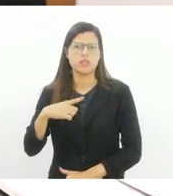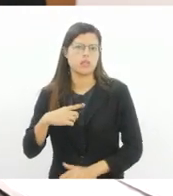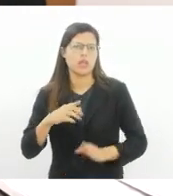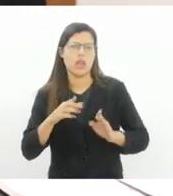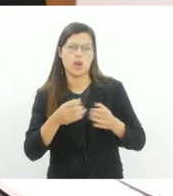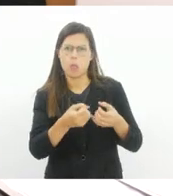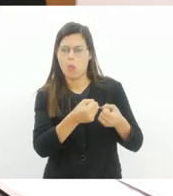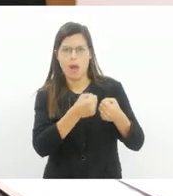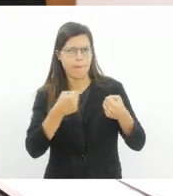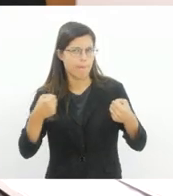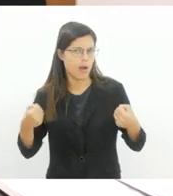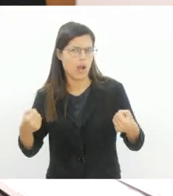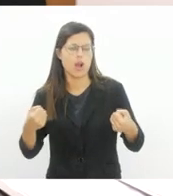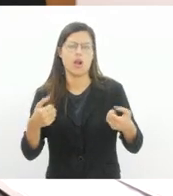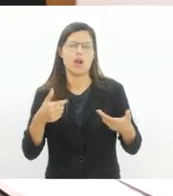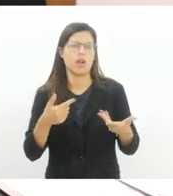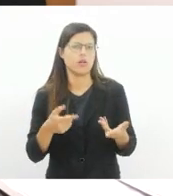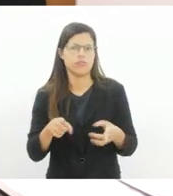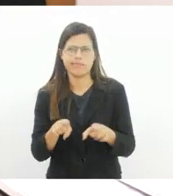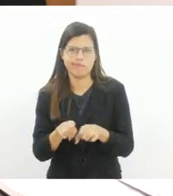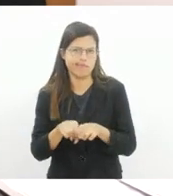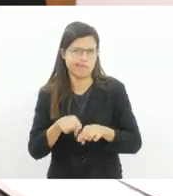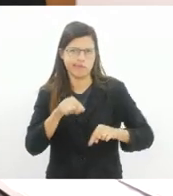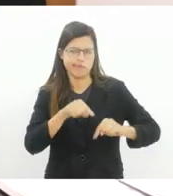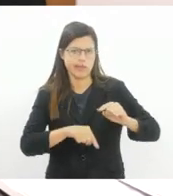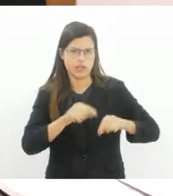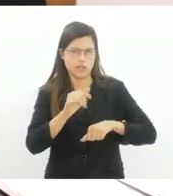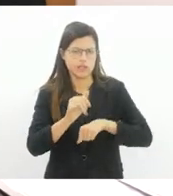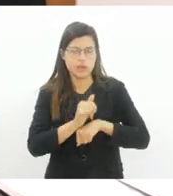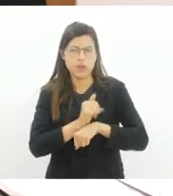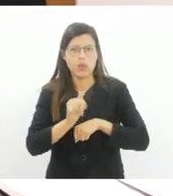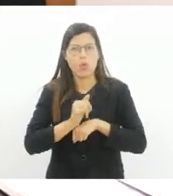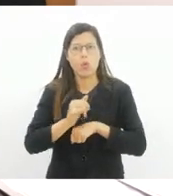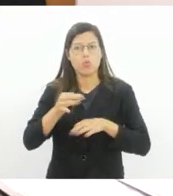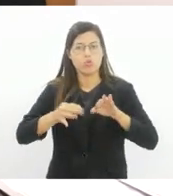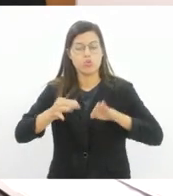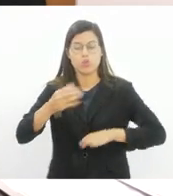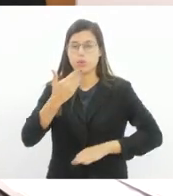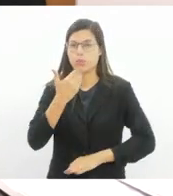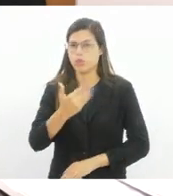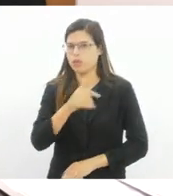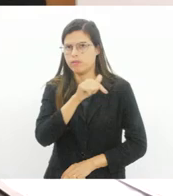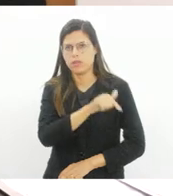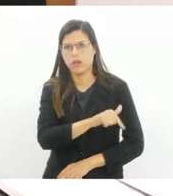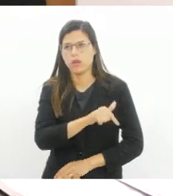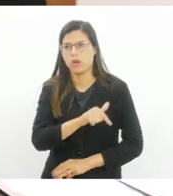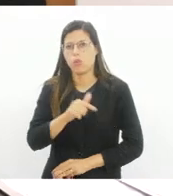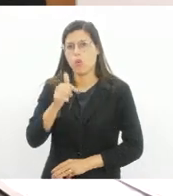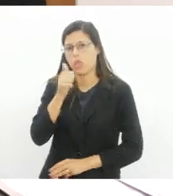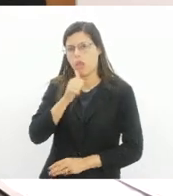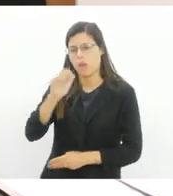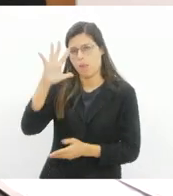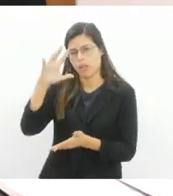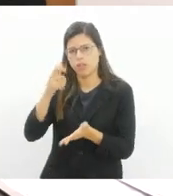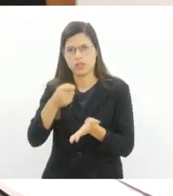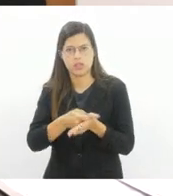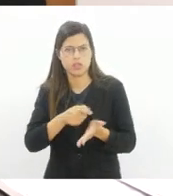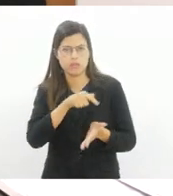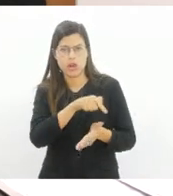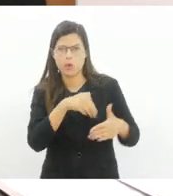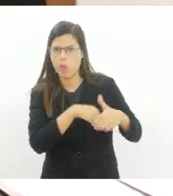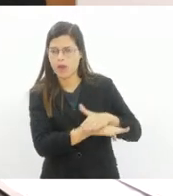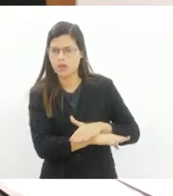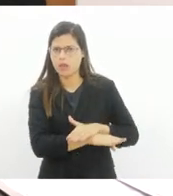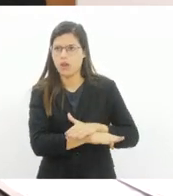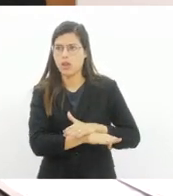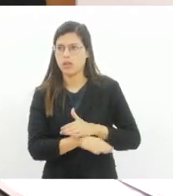um acondicionamento, porque, quando o juiz pedir, está ali. Quando a mulher decidir, está ali. Então, não dá